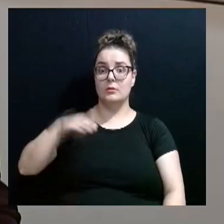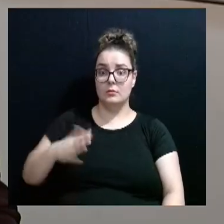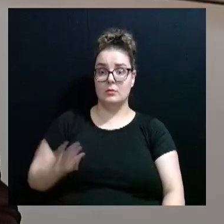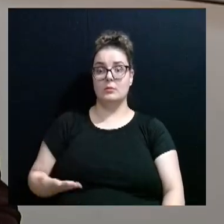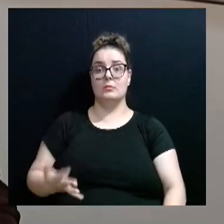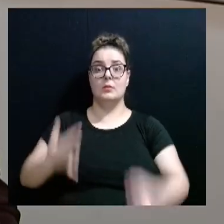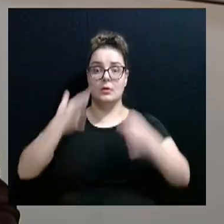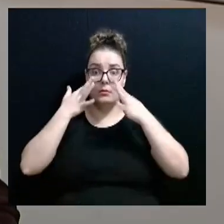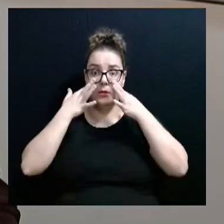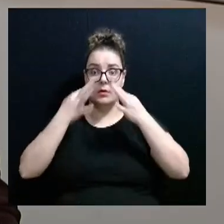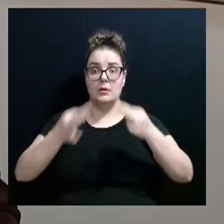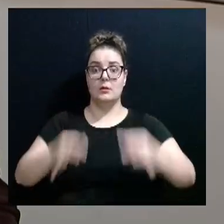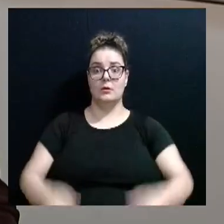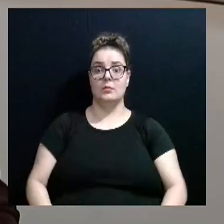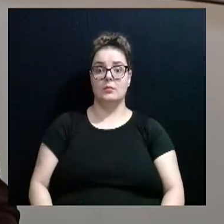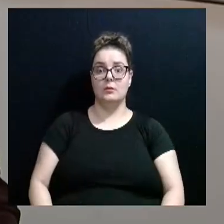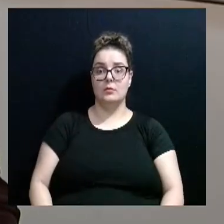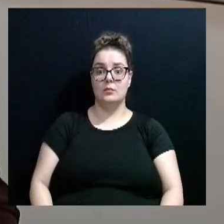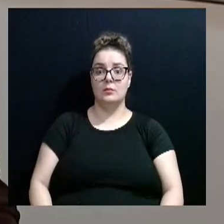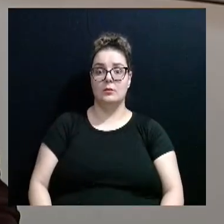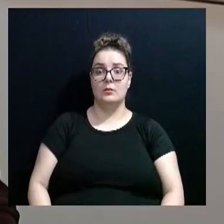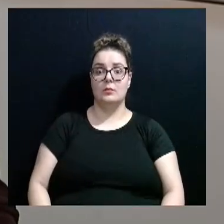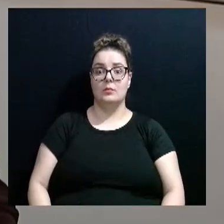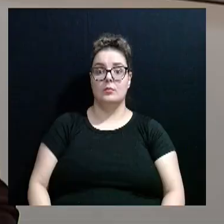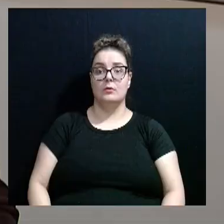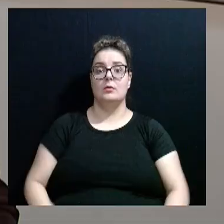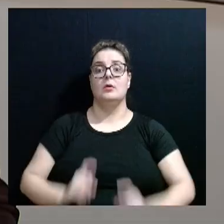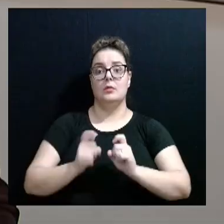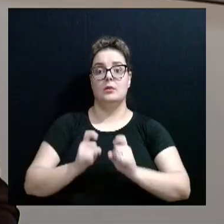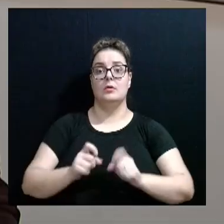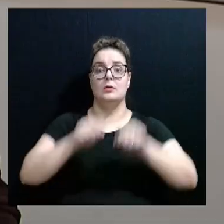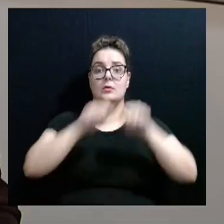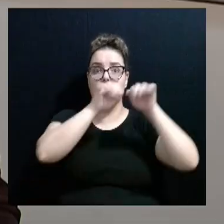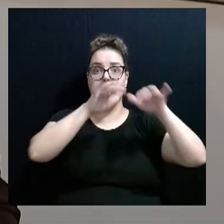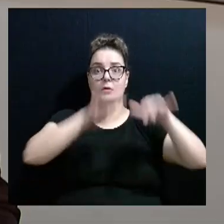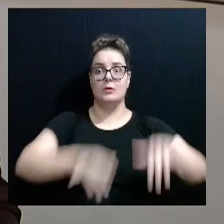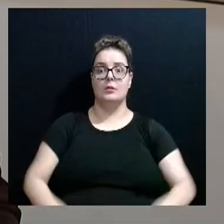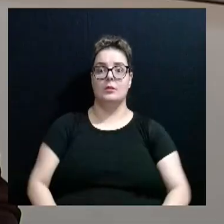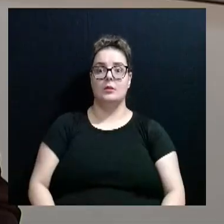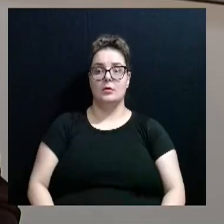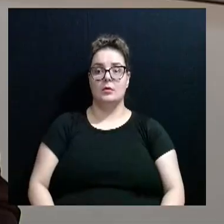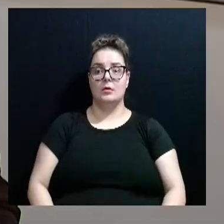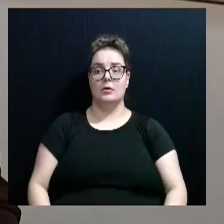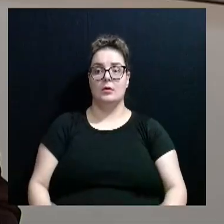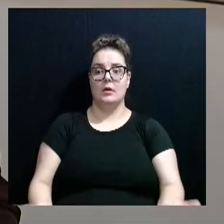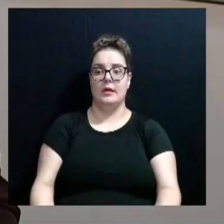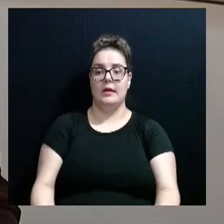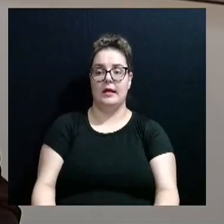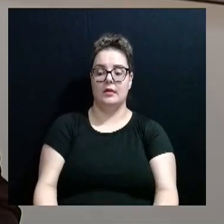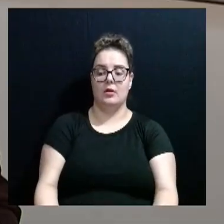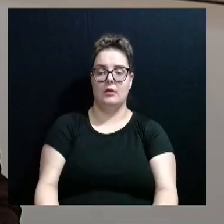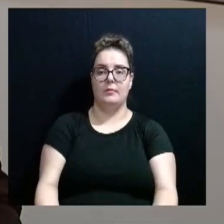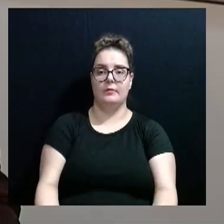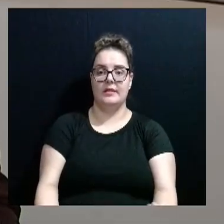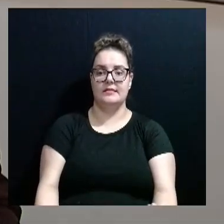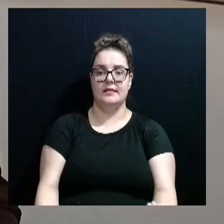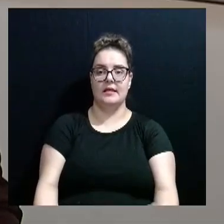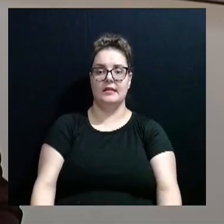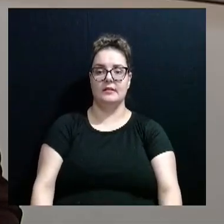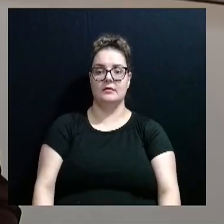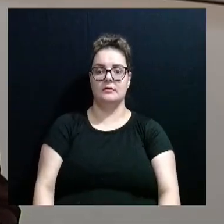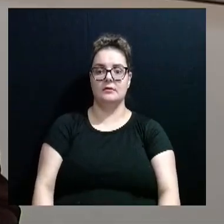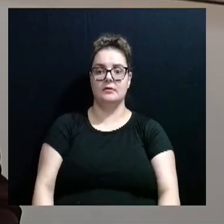nós fizemos a reunião sobre o autismo, né, sobre o problema que os pais enfrentam para conseguir